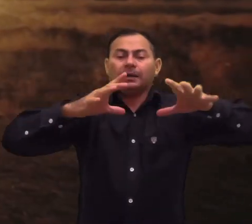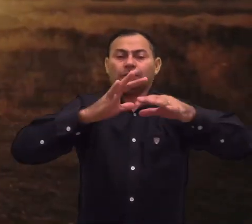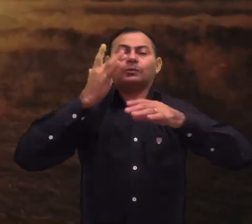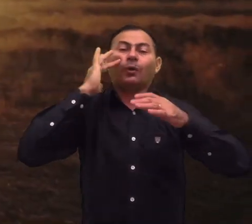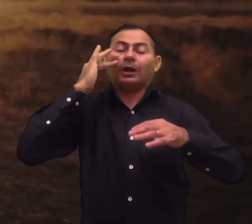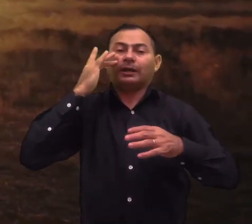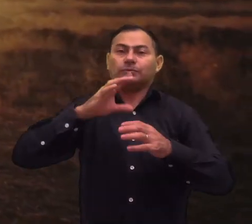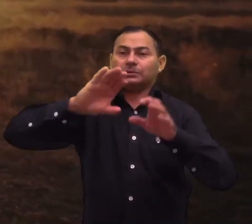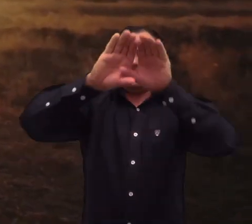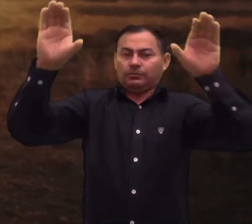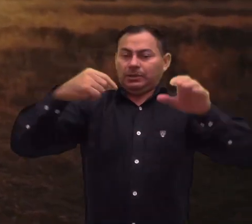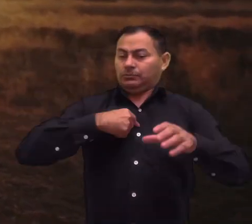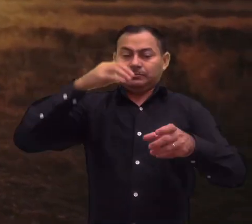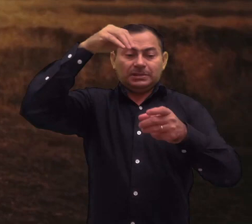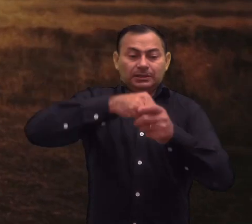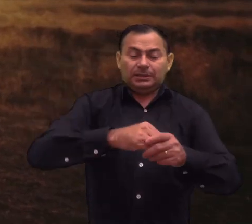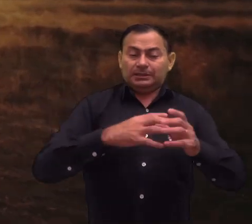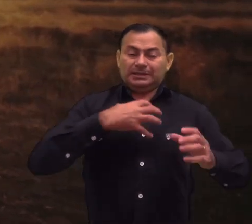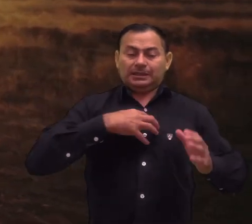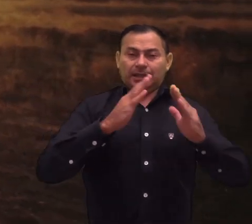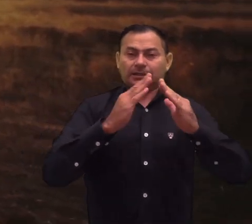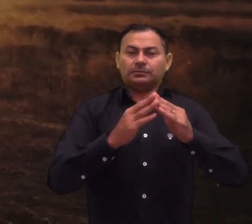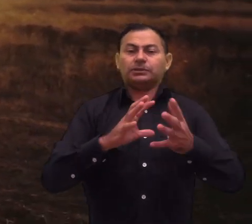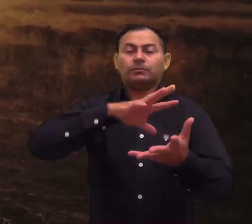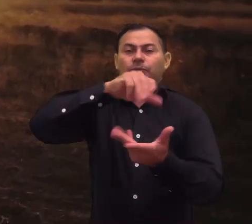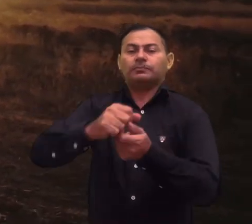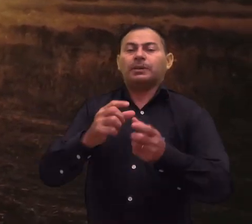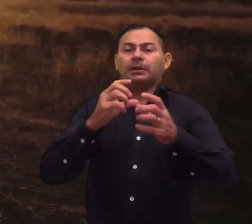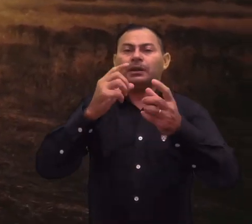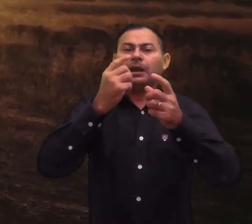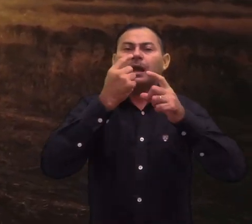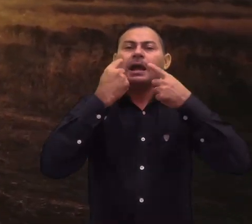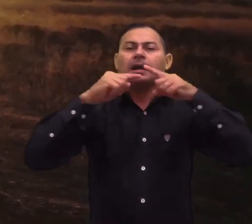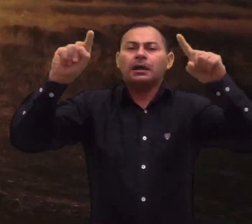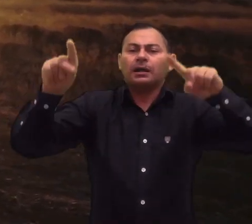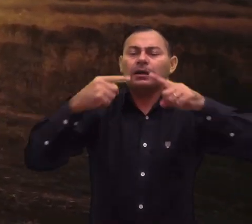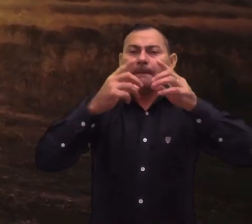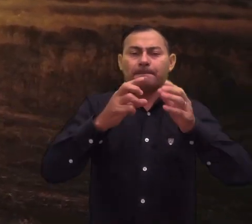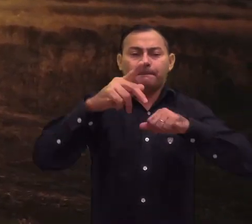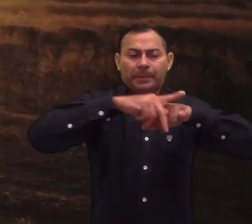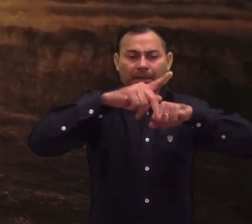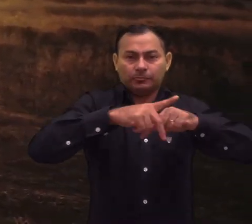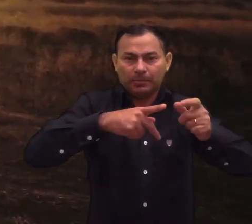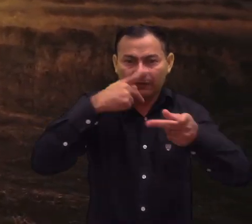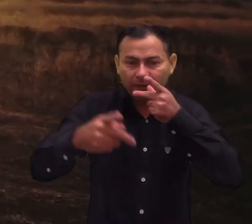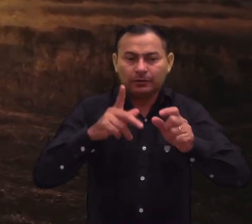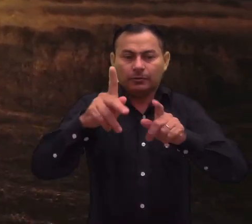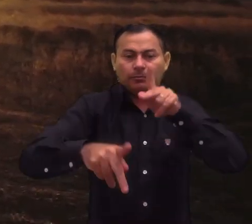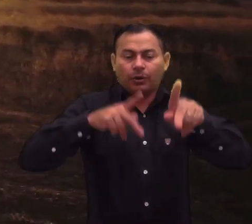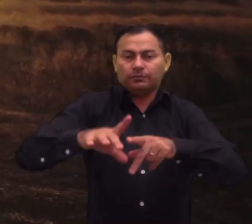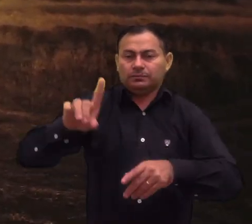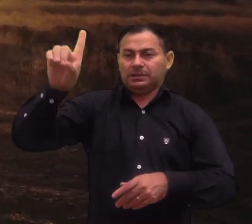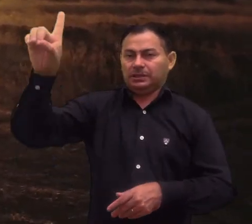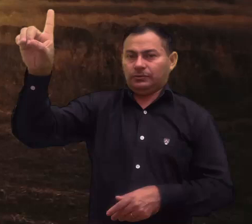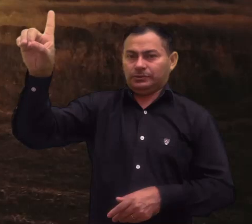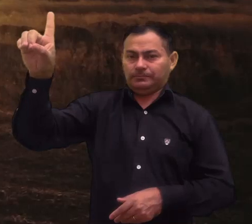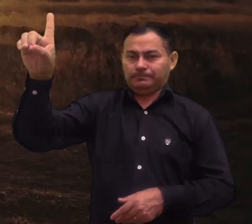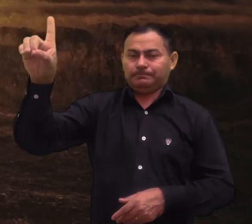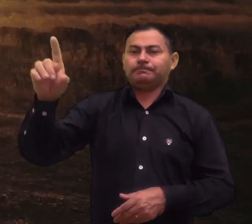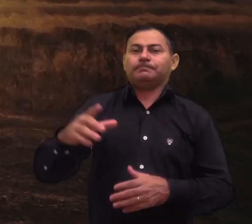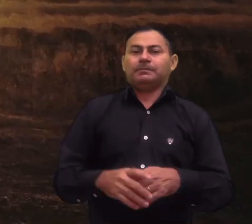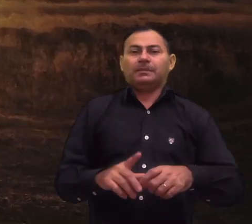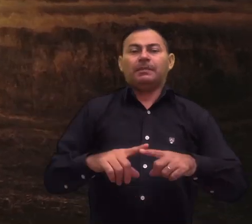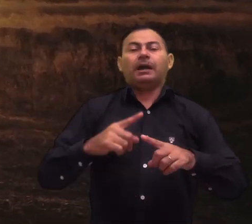do céu, e eu já não me sinto em casa nesse mundo. Esse é um trecho de uma canção que descreve o que Pedro fala sobre o povo